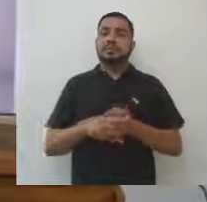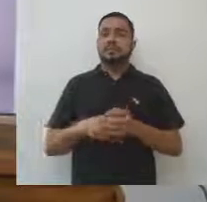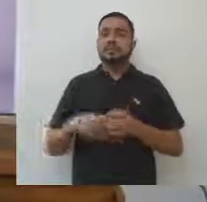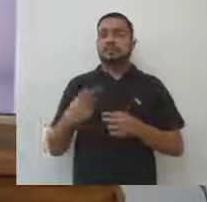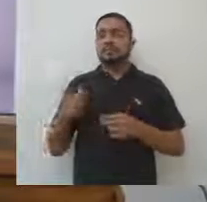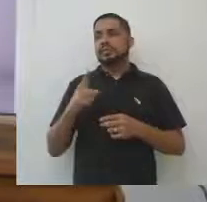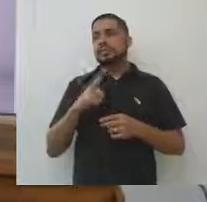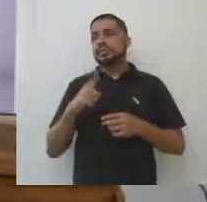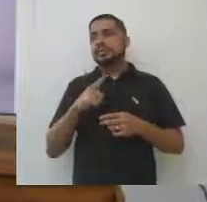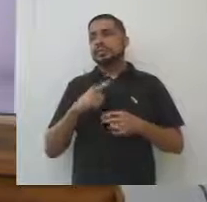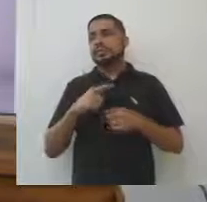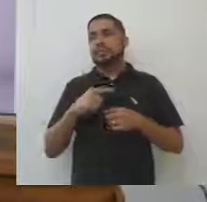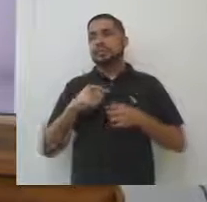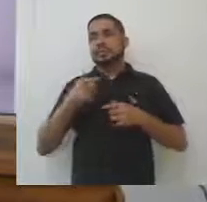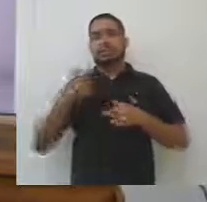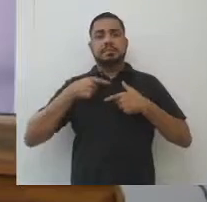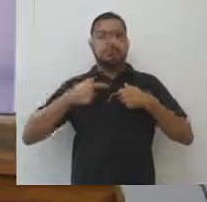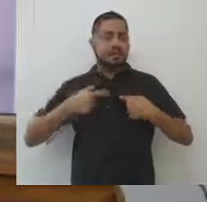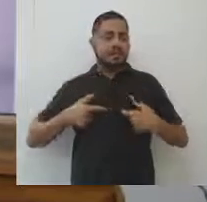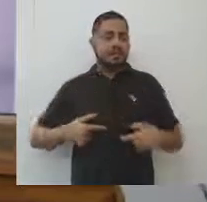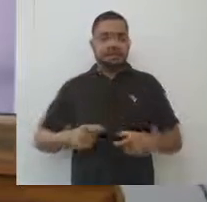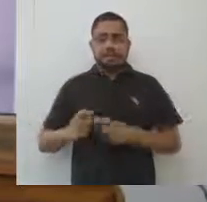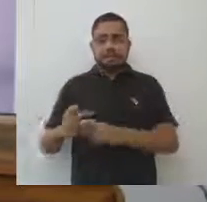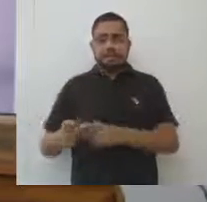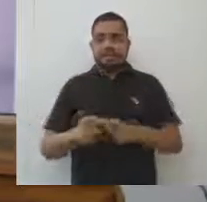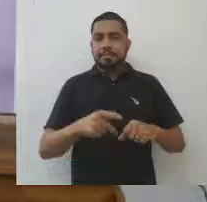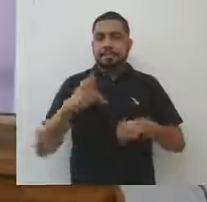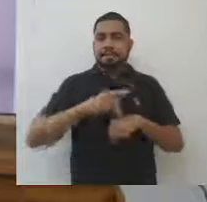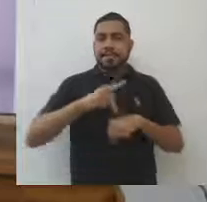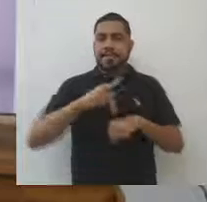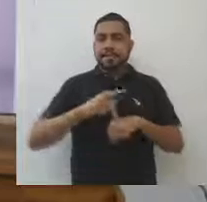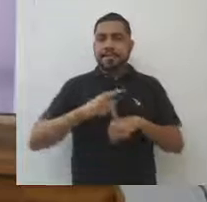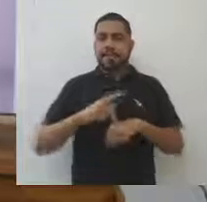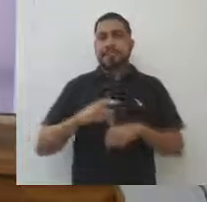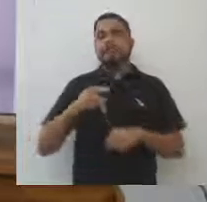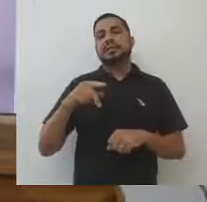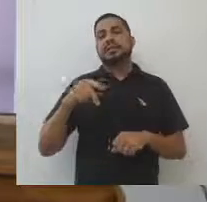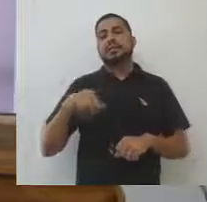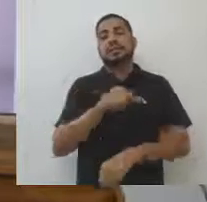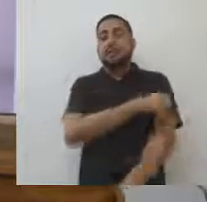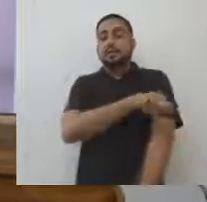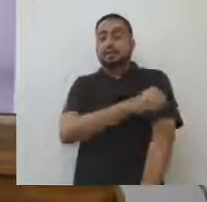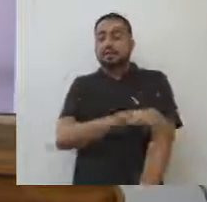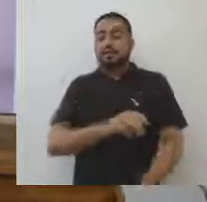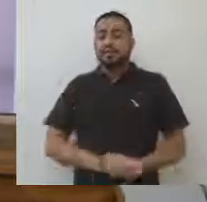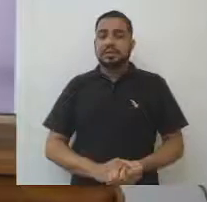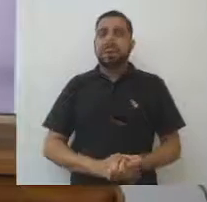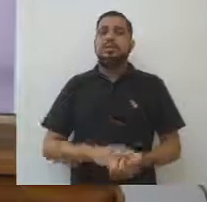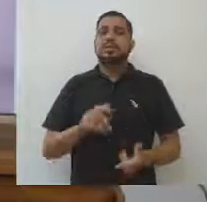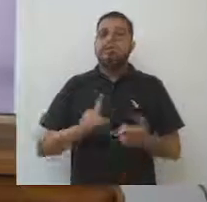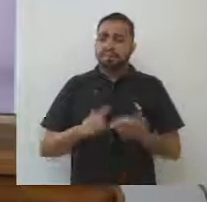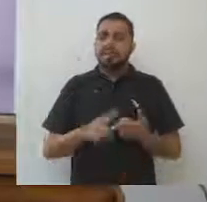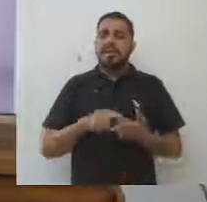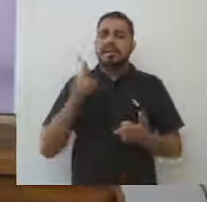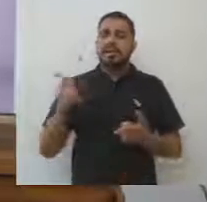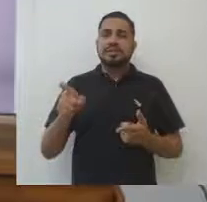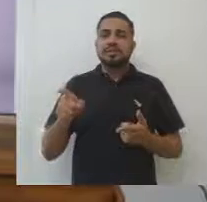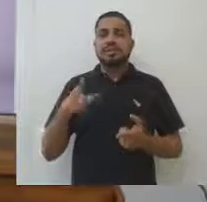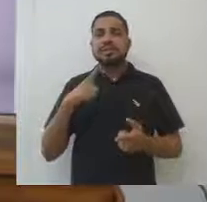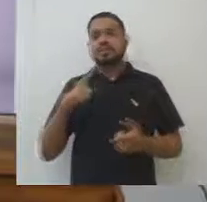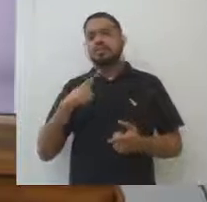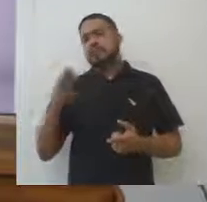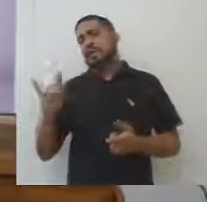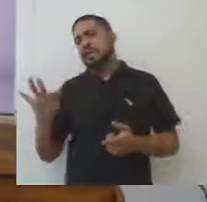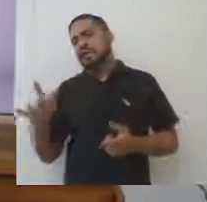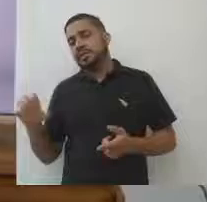pedras da calçada de Copacabana. Então, mais um campo de atuação no trabalho é ele ser bailado,